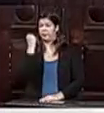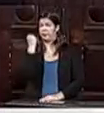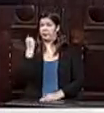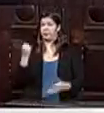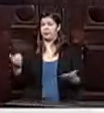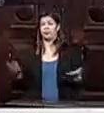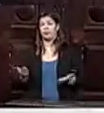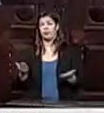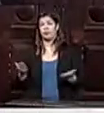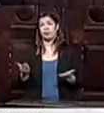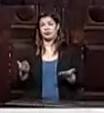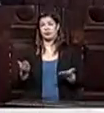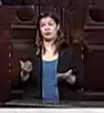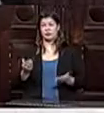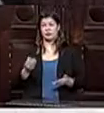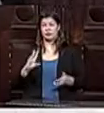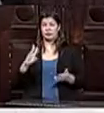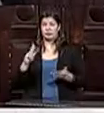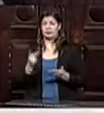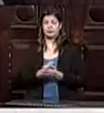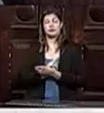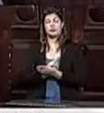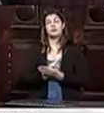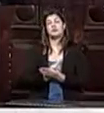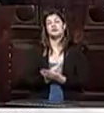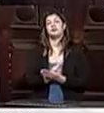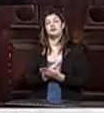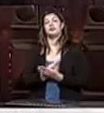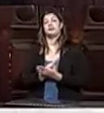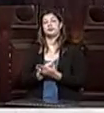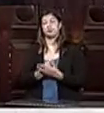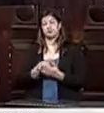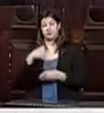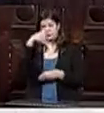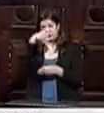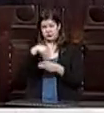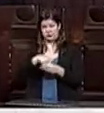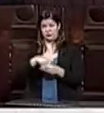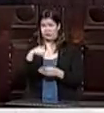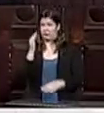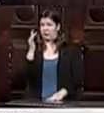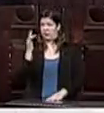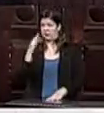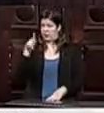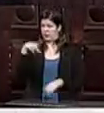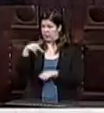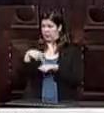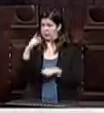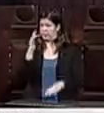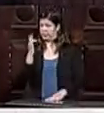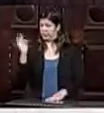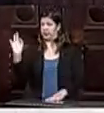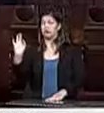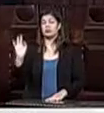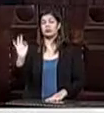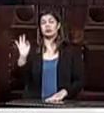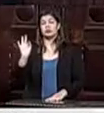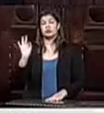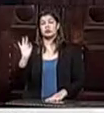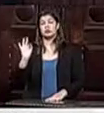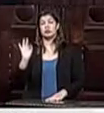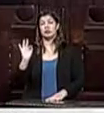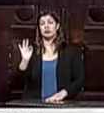agora foi o que aconteceu nas eleições francesas com